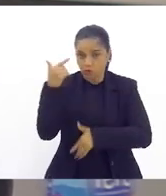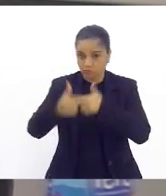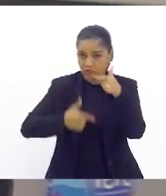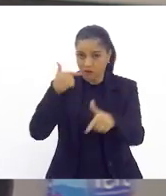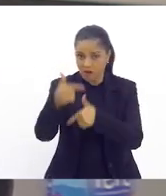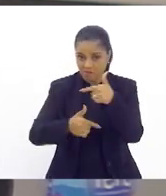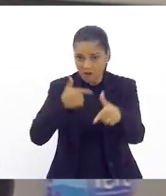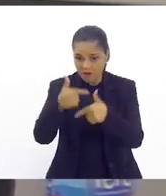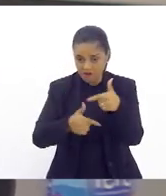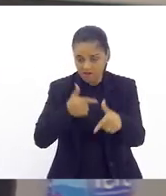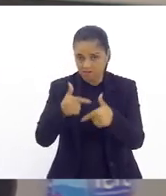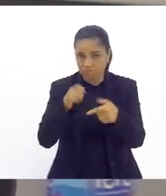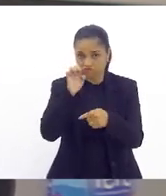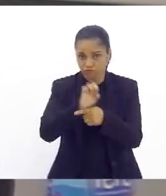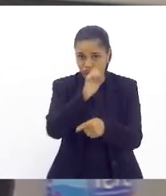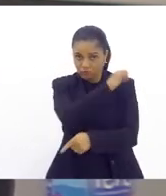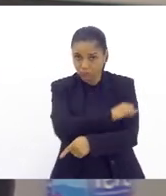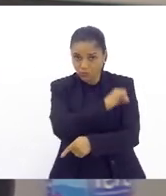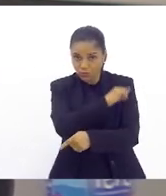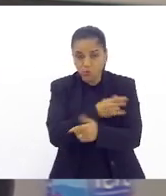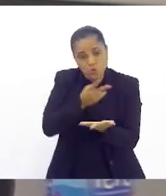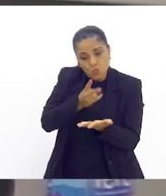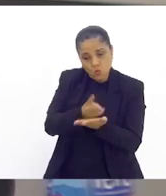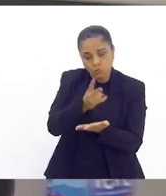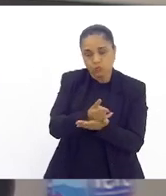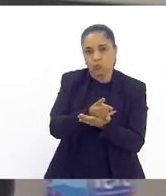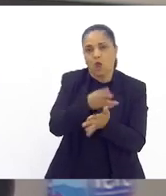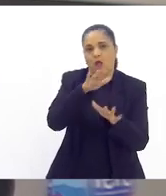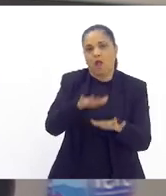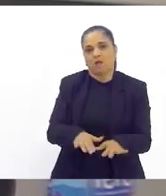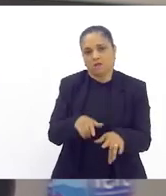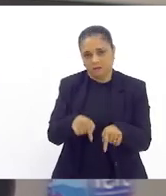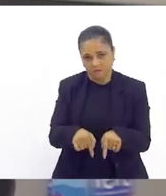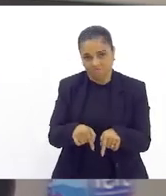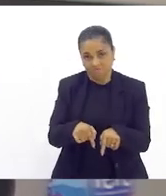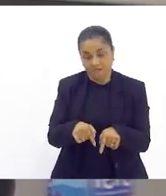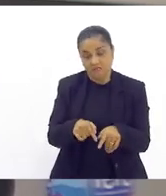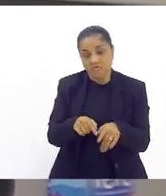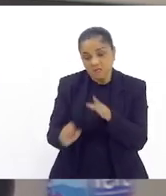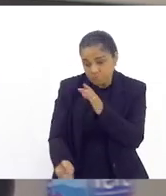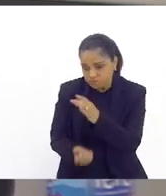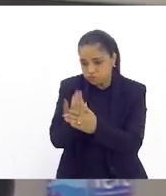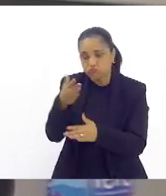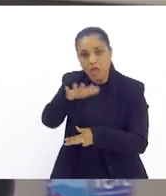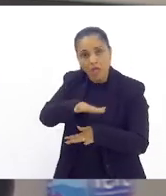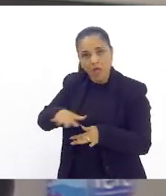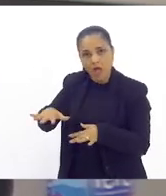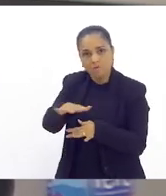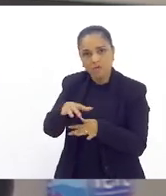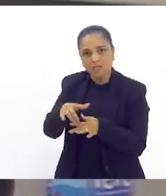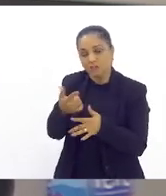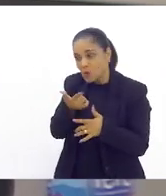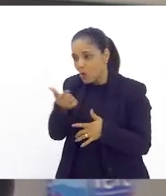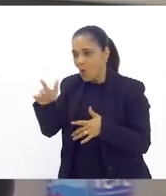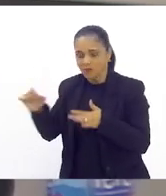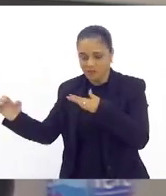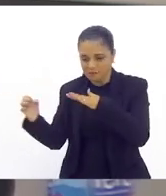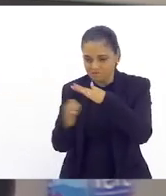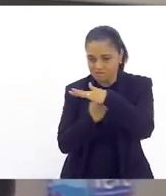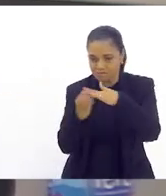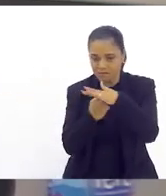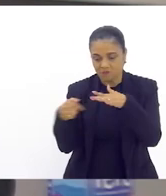eram continuar trabalhando e precisamos criar também o ambiente de negócio para caso alguma outra empresa queira vir para o Rio de Janeiro